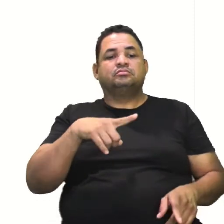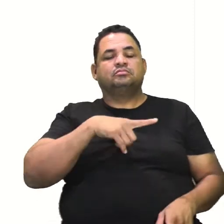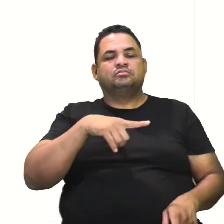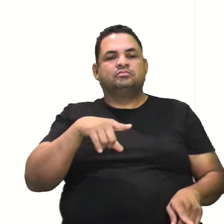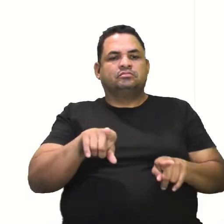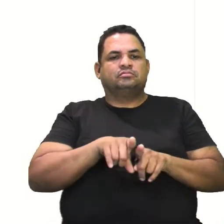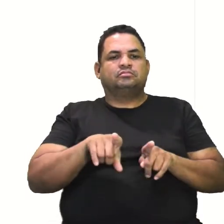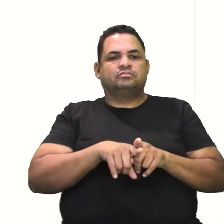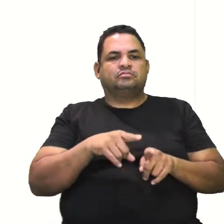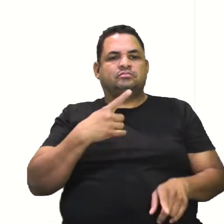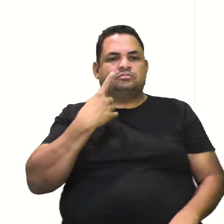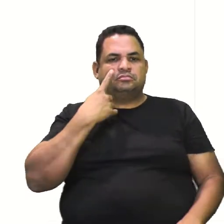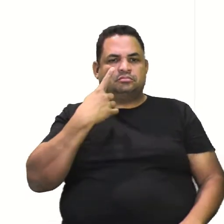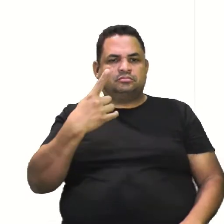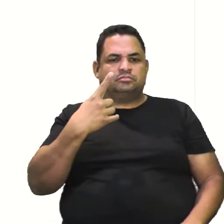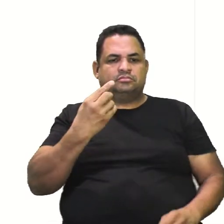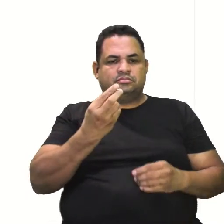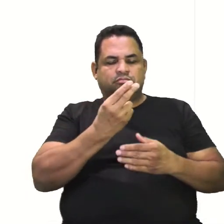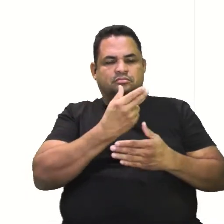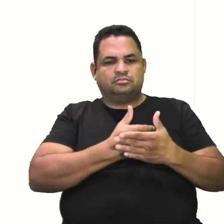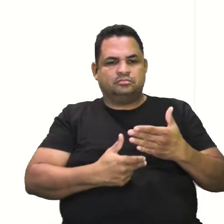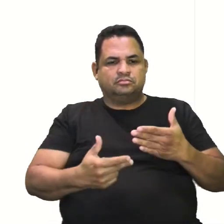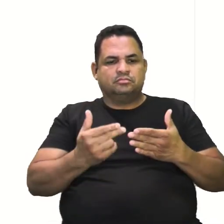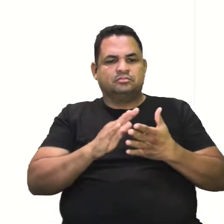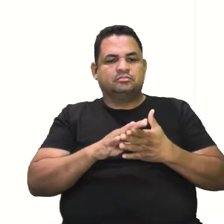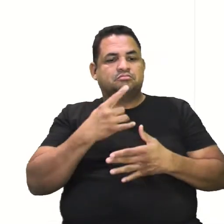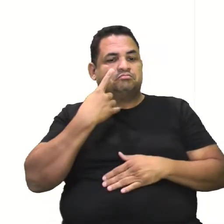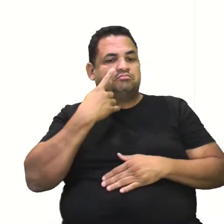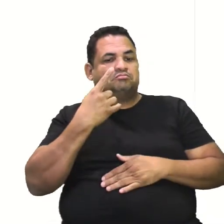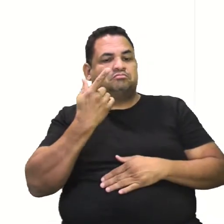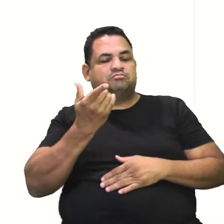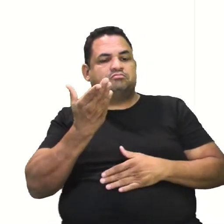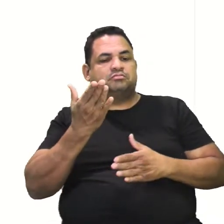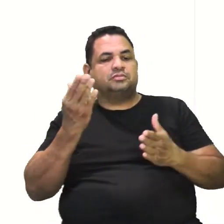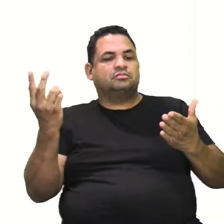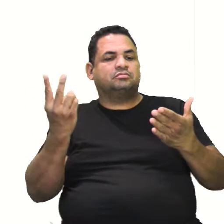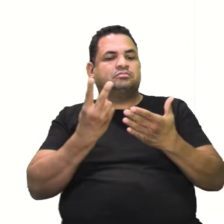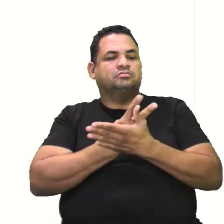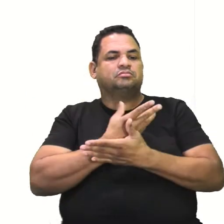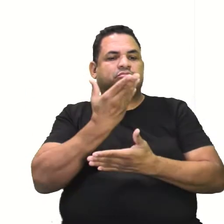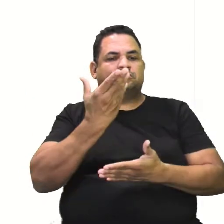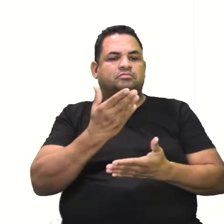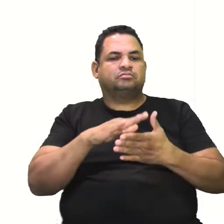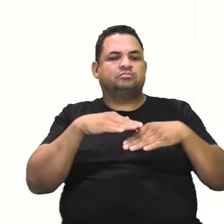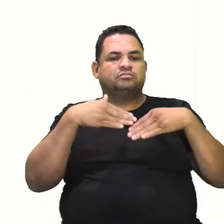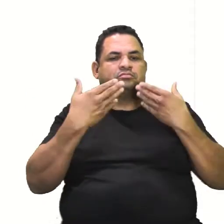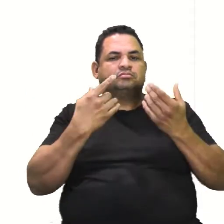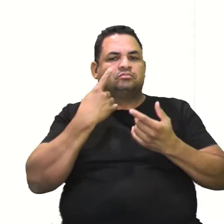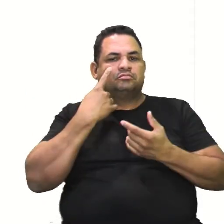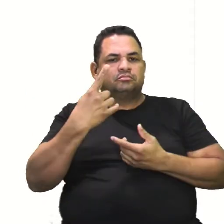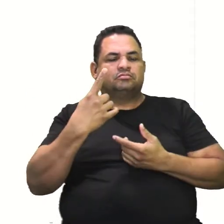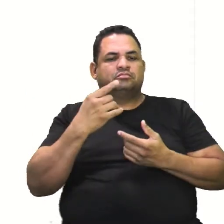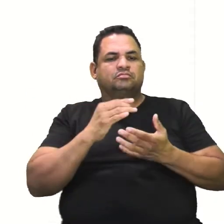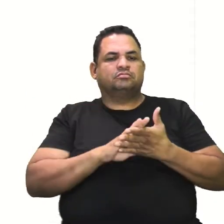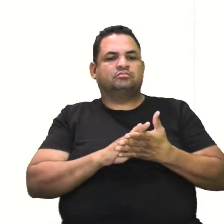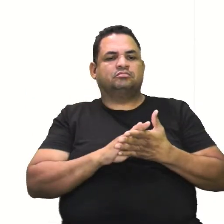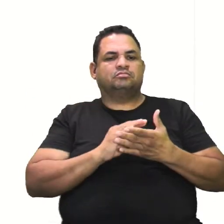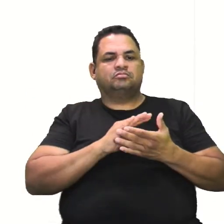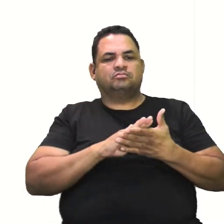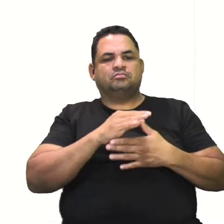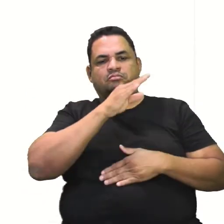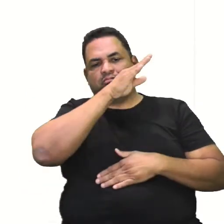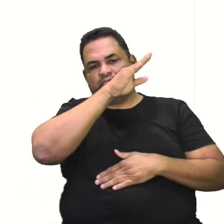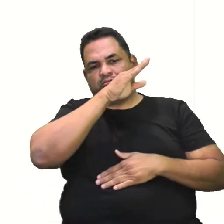tangente. Tentem olhar para o desenho e enxergar o que está acontecendo quando eu olho para a reta que